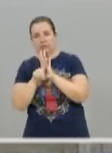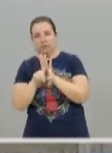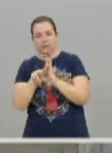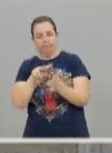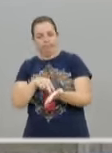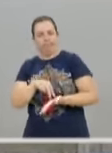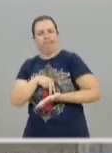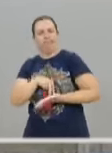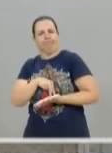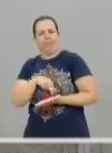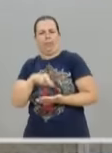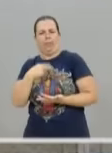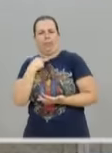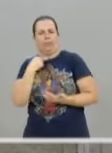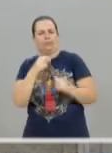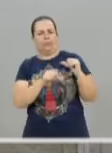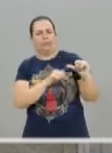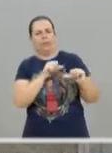imutável